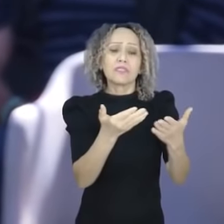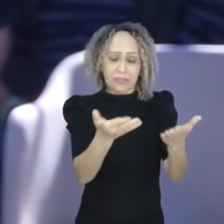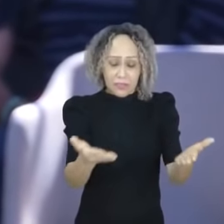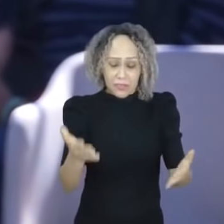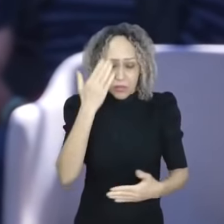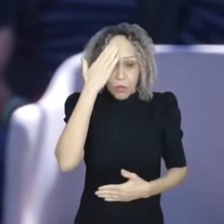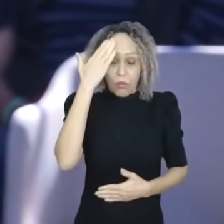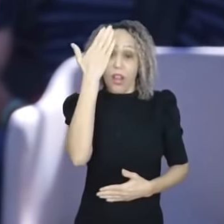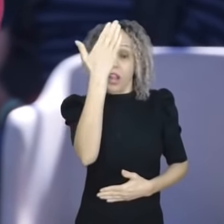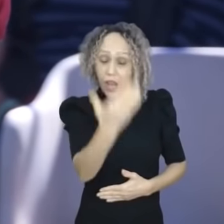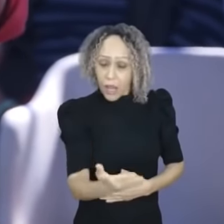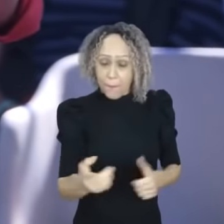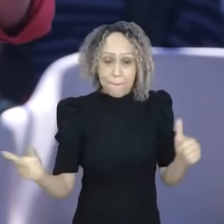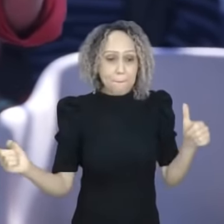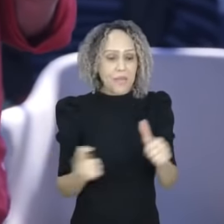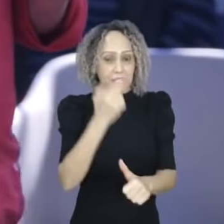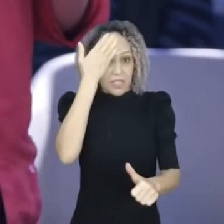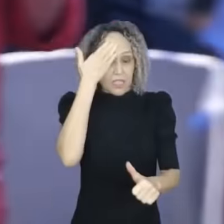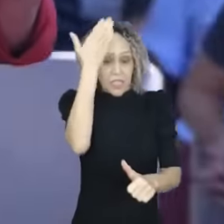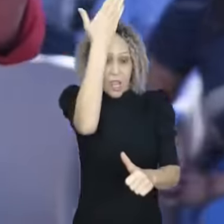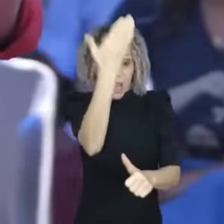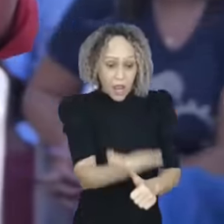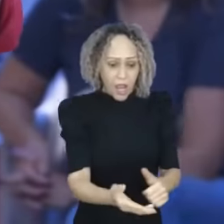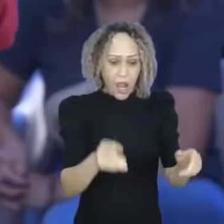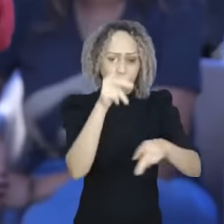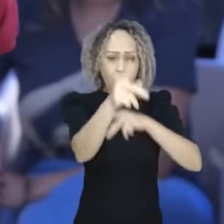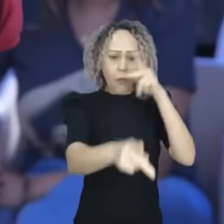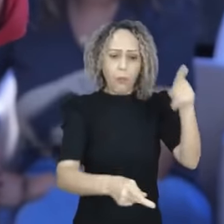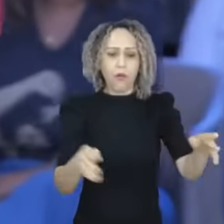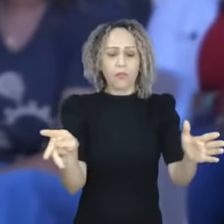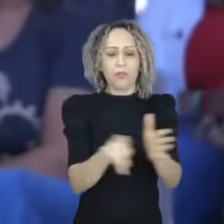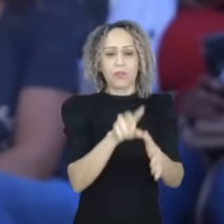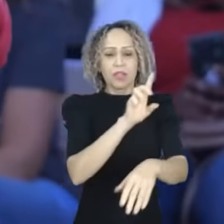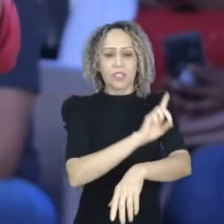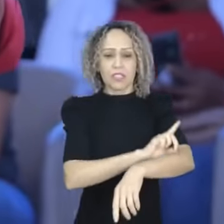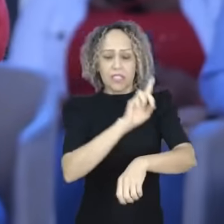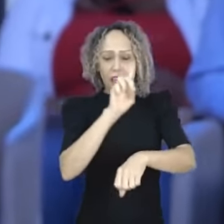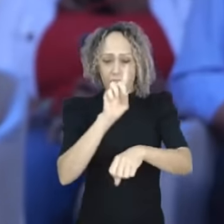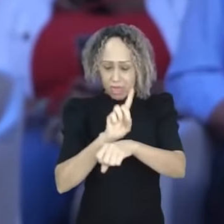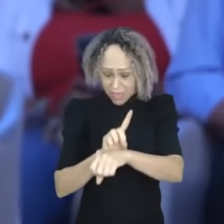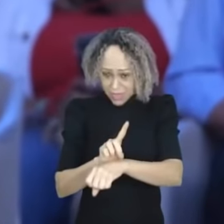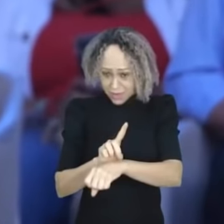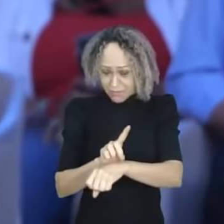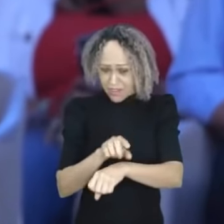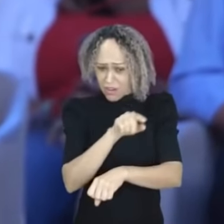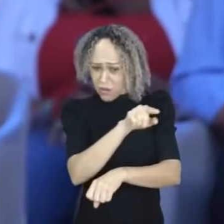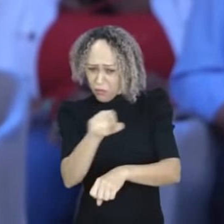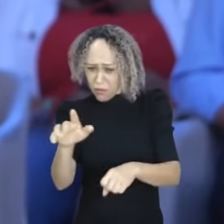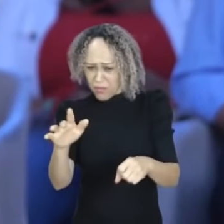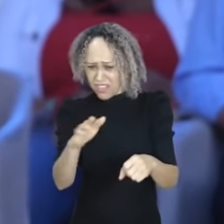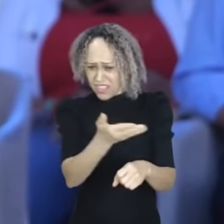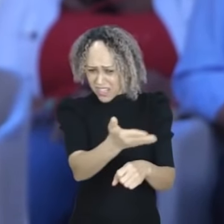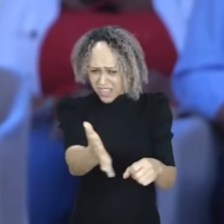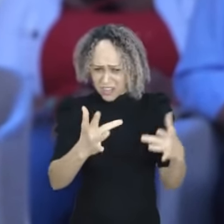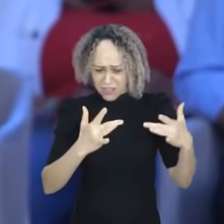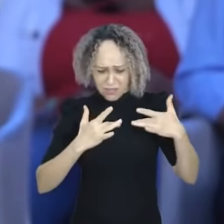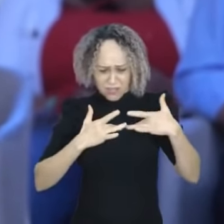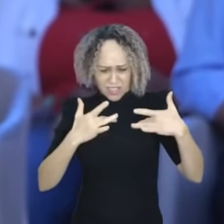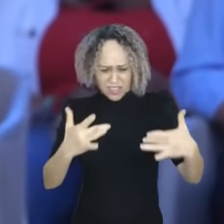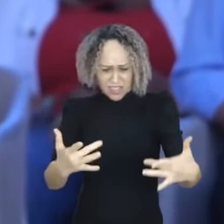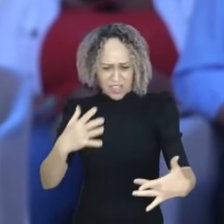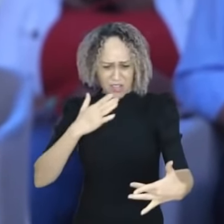povo de Diadema a solidariedade quando vocês, que vocês tiveram comigo quando eu estive